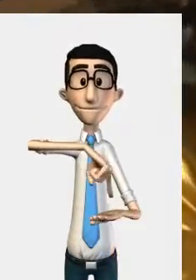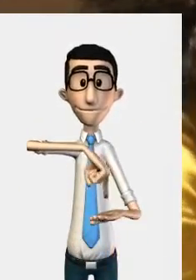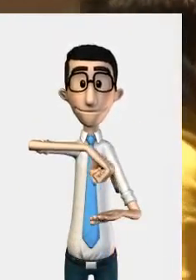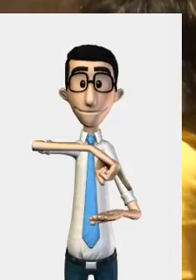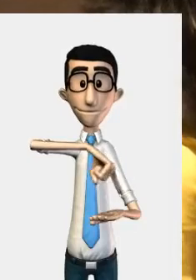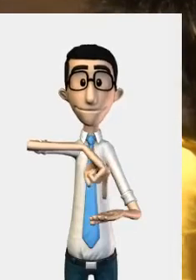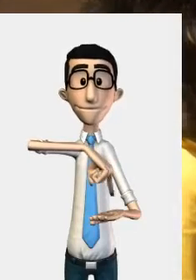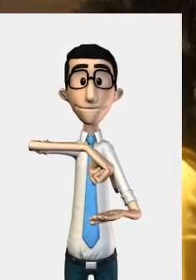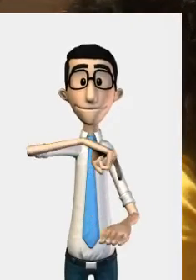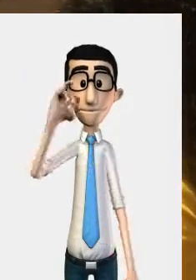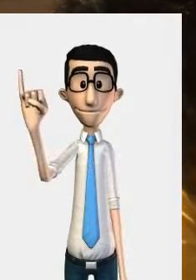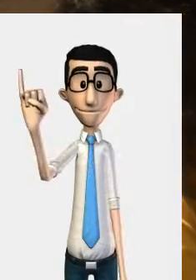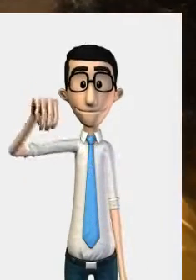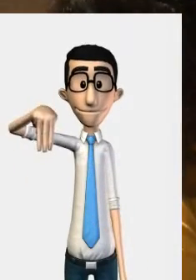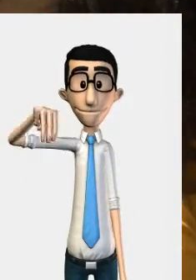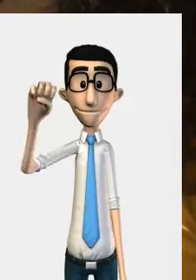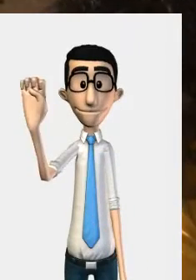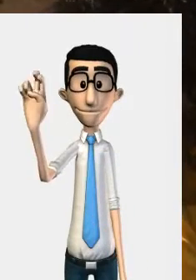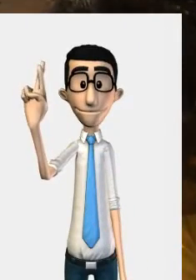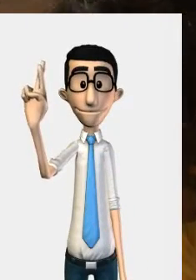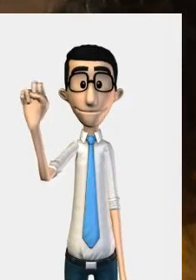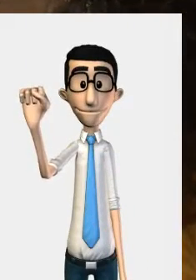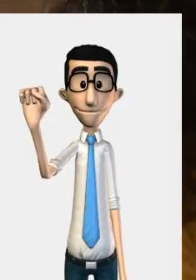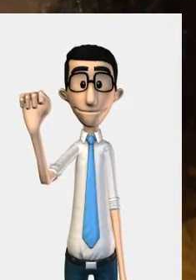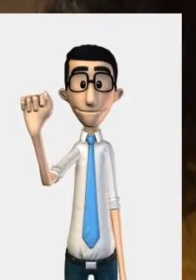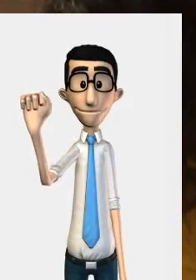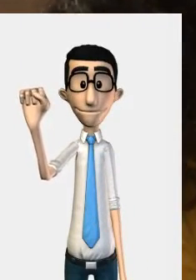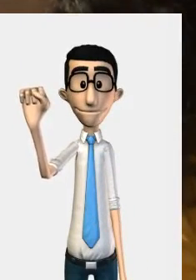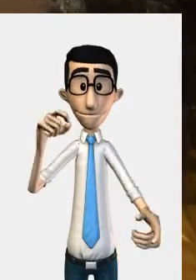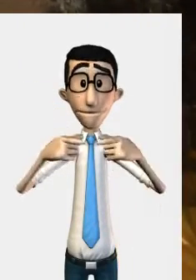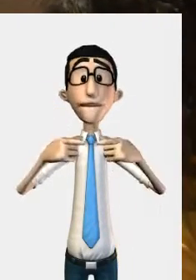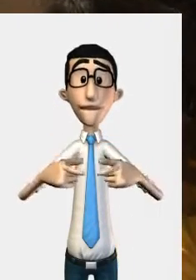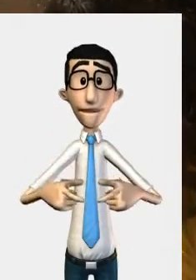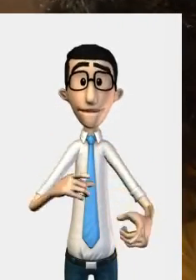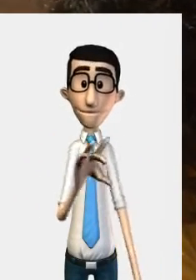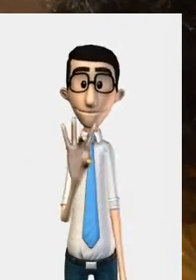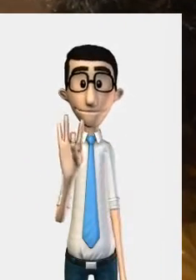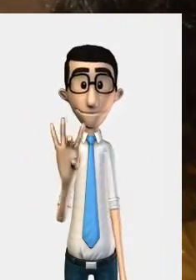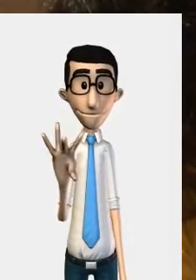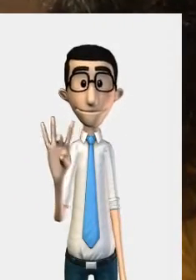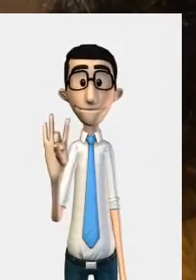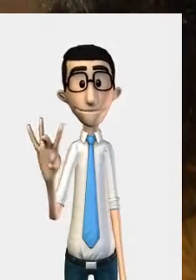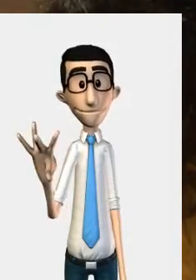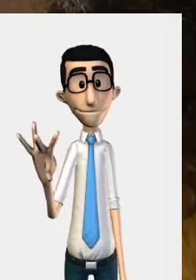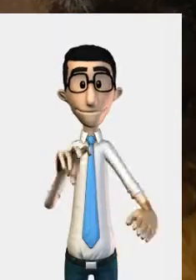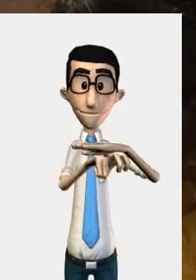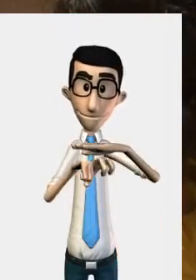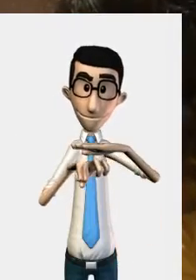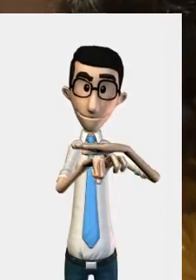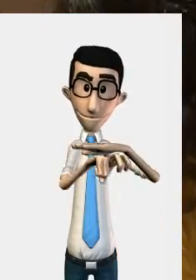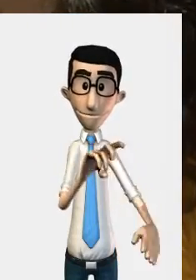Então, até que ponto a tecnologia ajuda no tratamento?